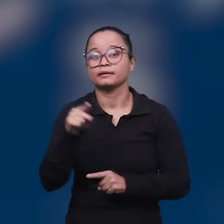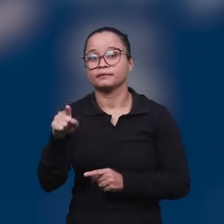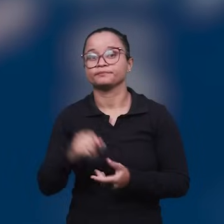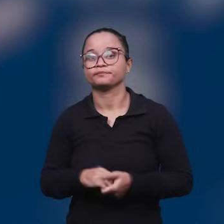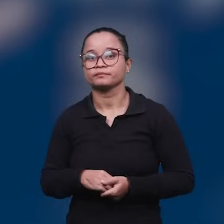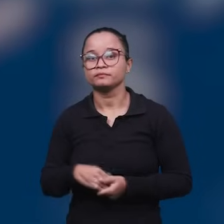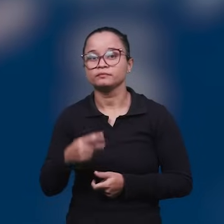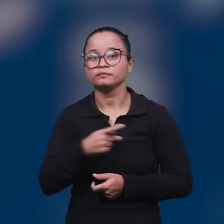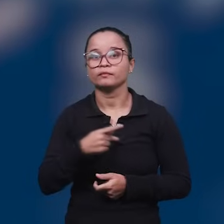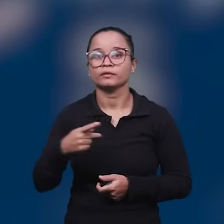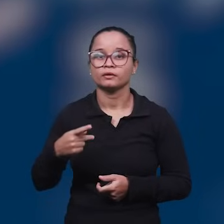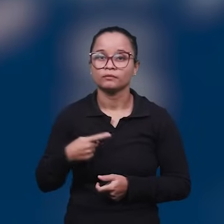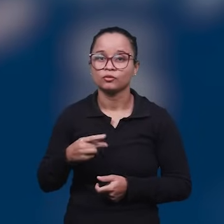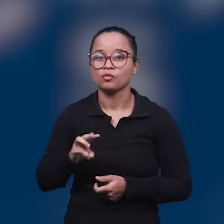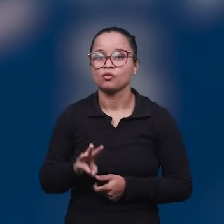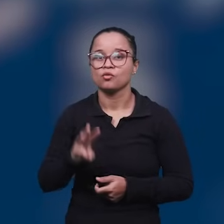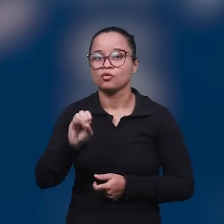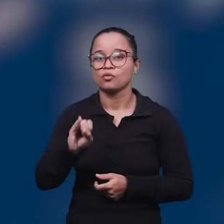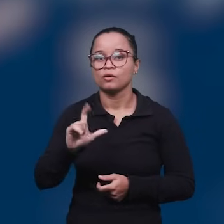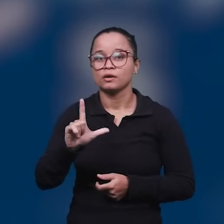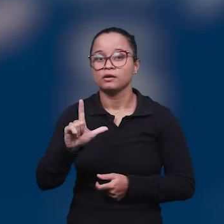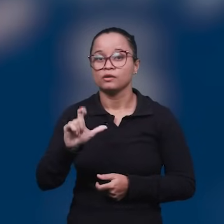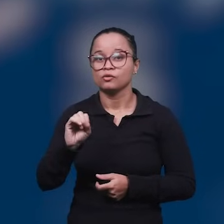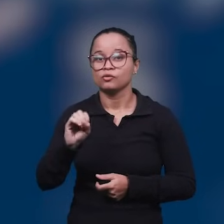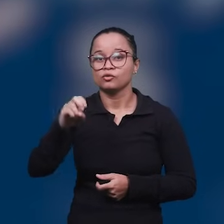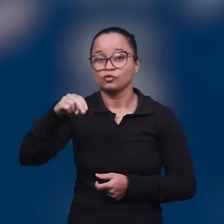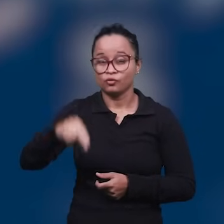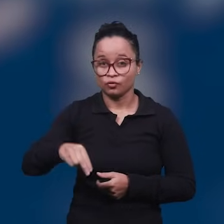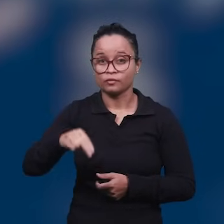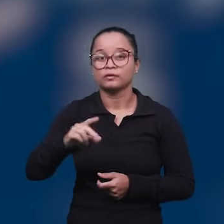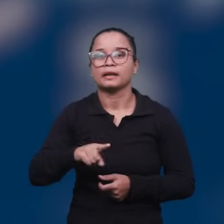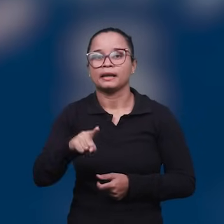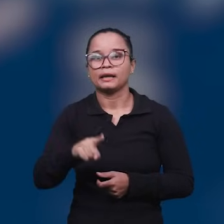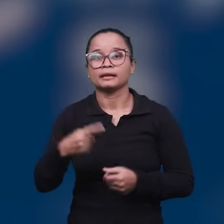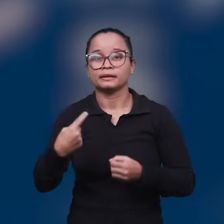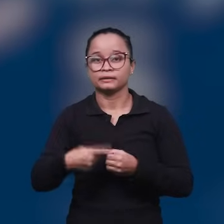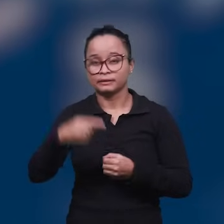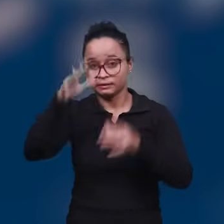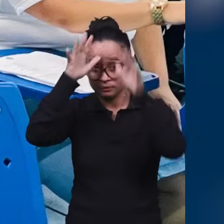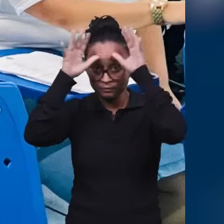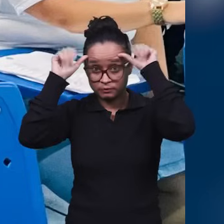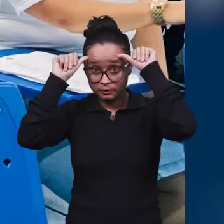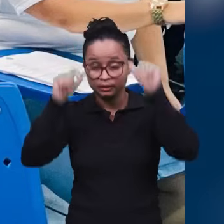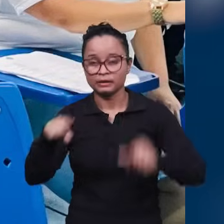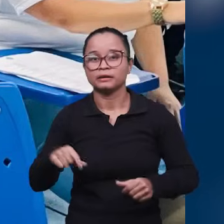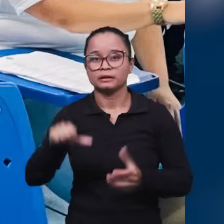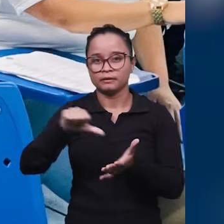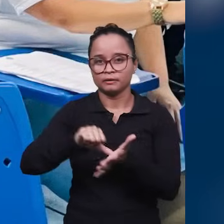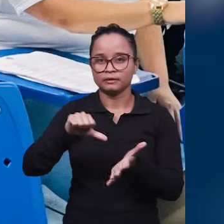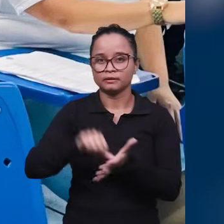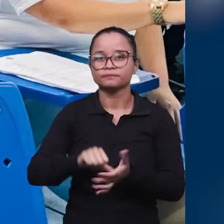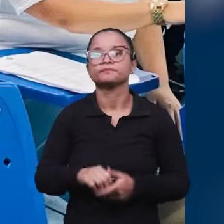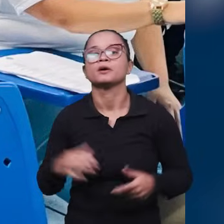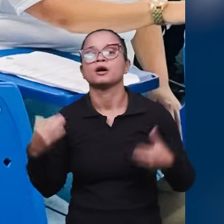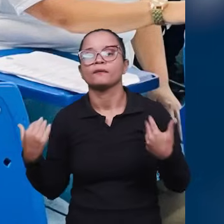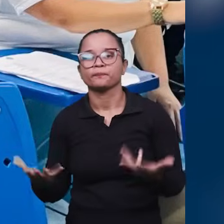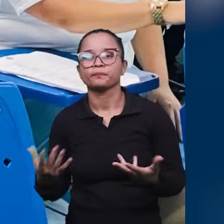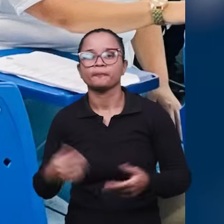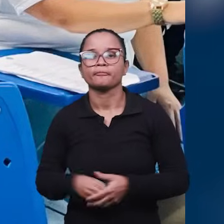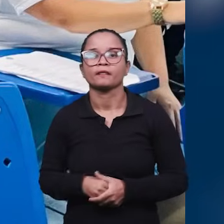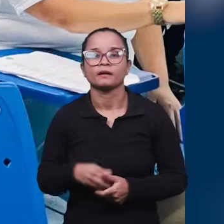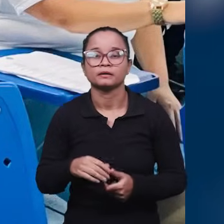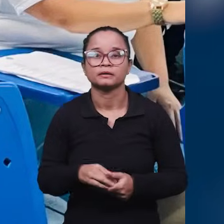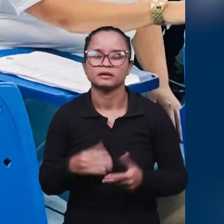estava cheia de crianças e todos participaram ativamente, o nome do Senhor foi glorificado. Vamos agora ali para a cidade de